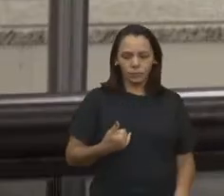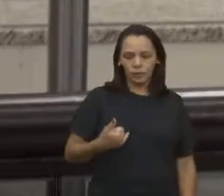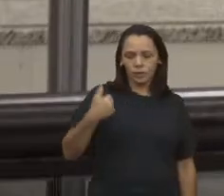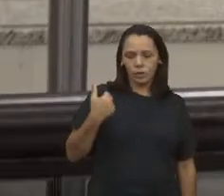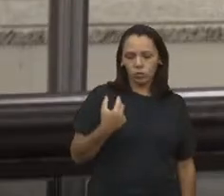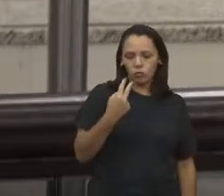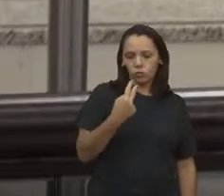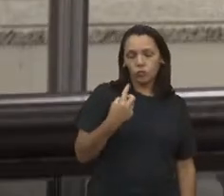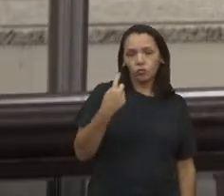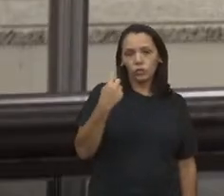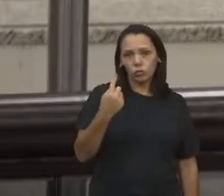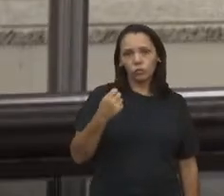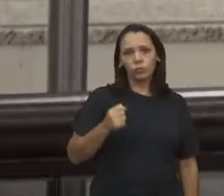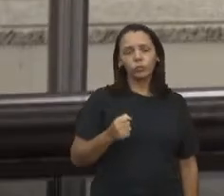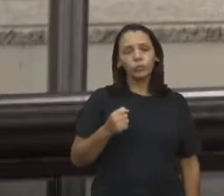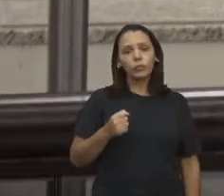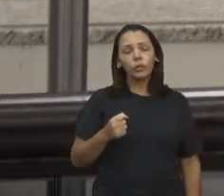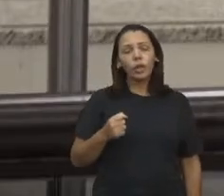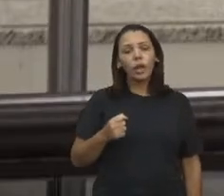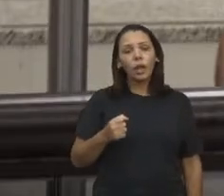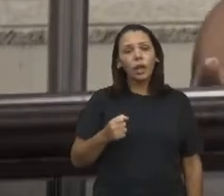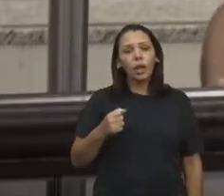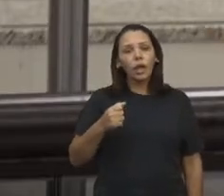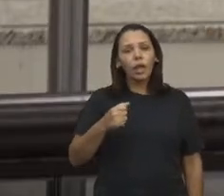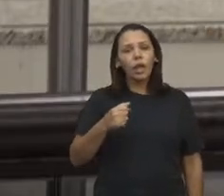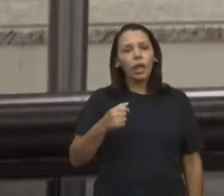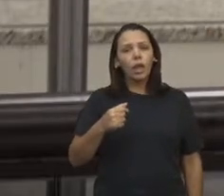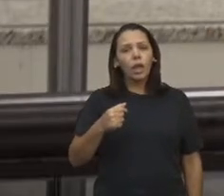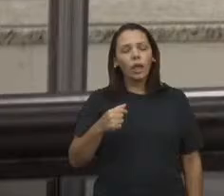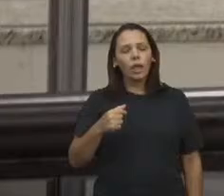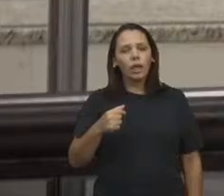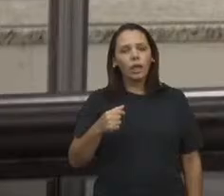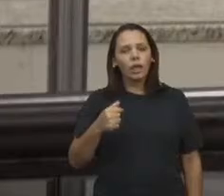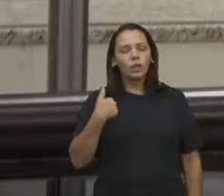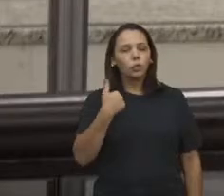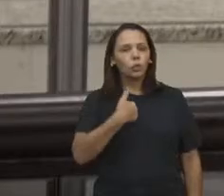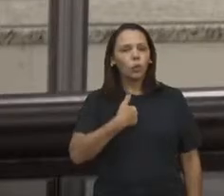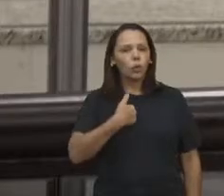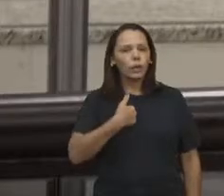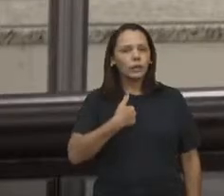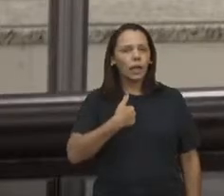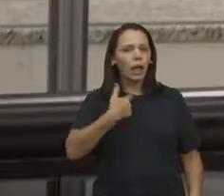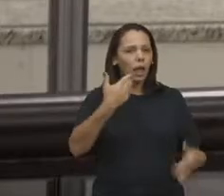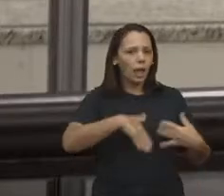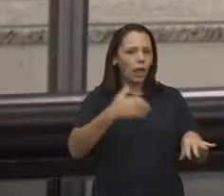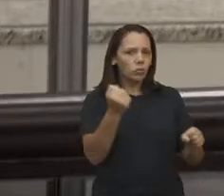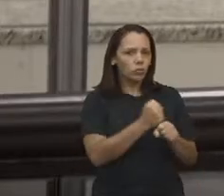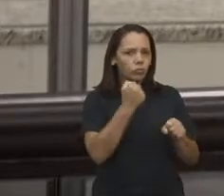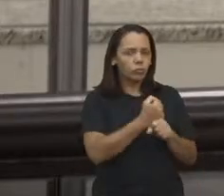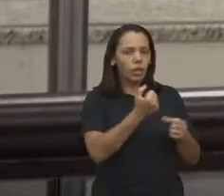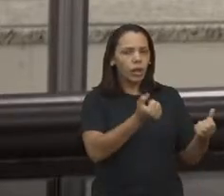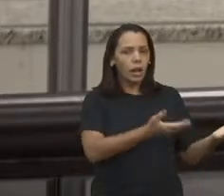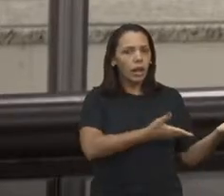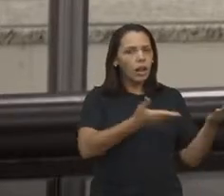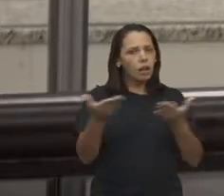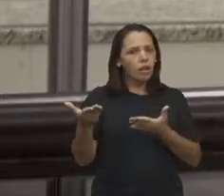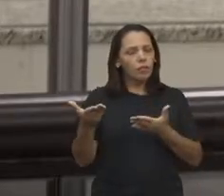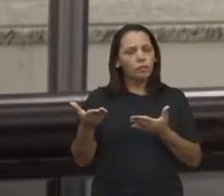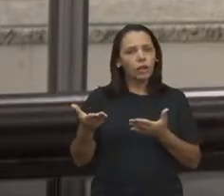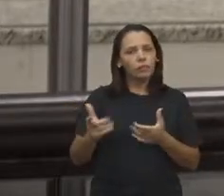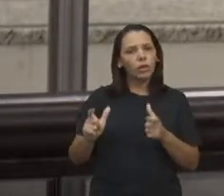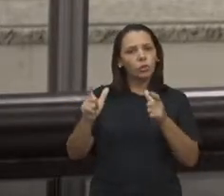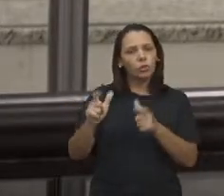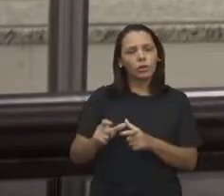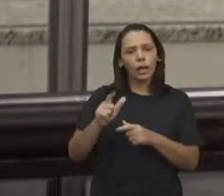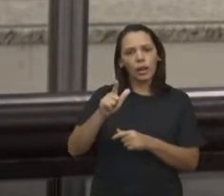caminhão, a gente jogava entulho em cima do lixo, lá no lixão, onde é ambiental hoje.